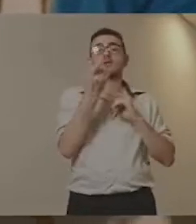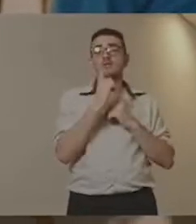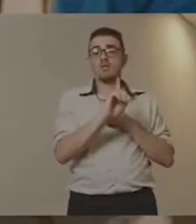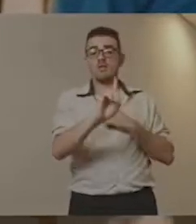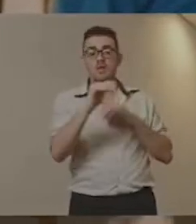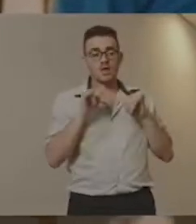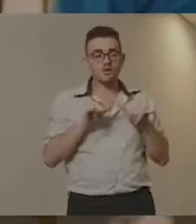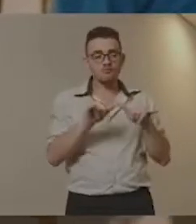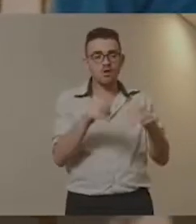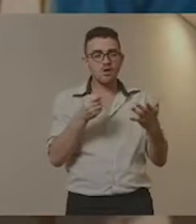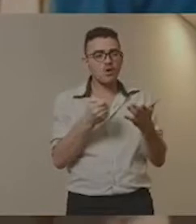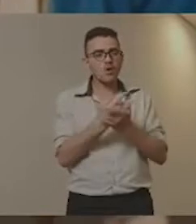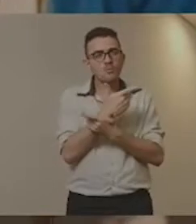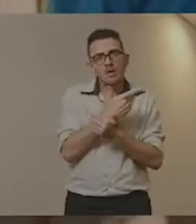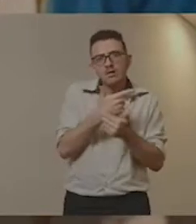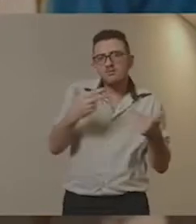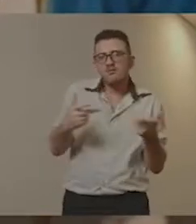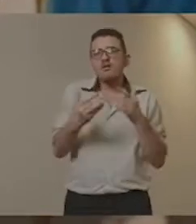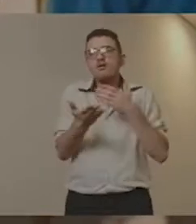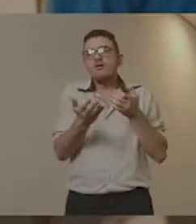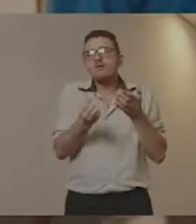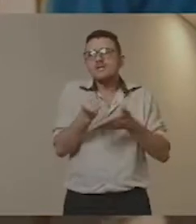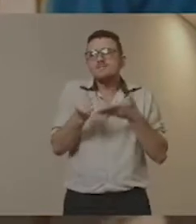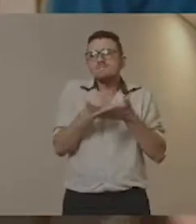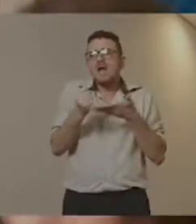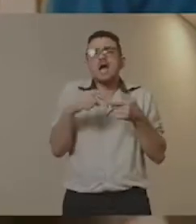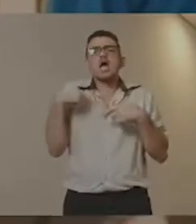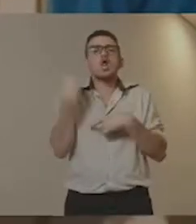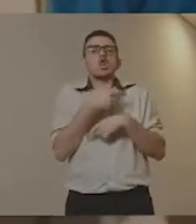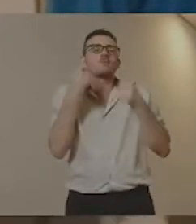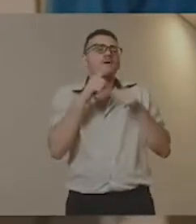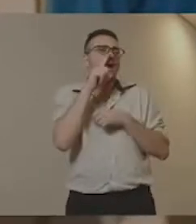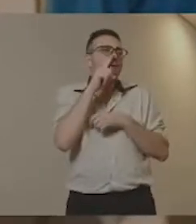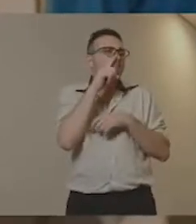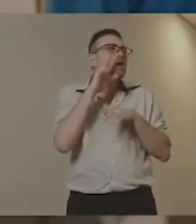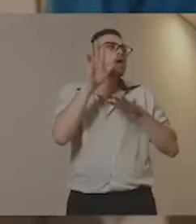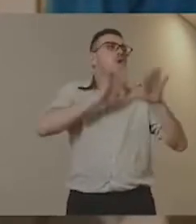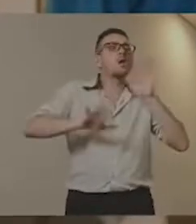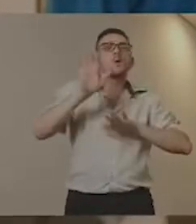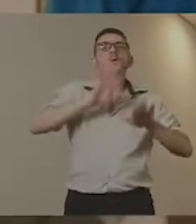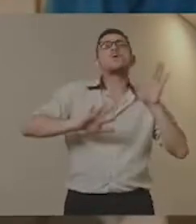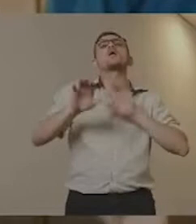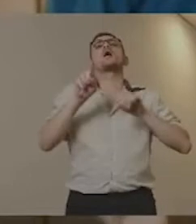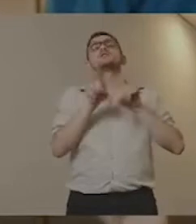teve que tomar muito cuidado. E às vezes, sim, não poder sair de casa. Às vezes, aquela volta no parque que a gente